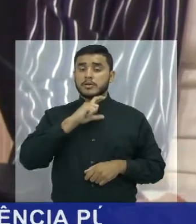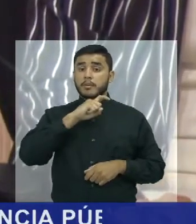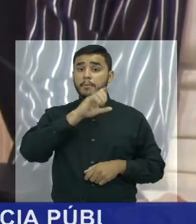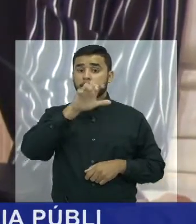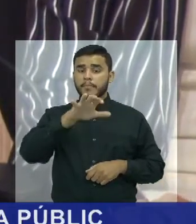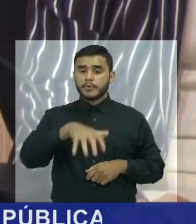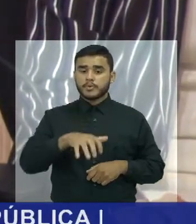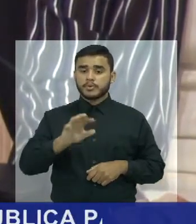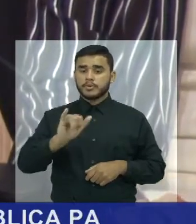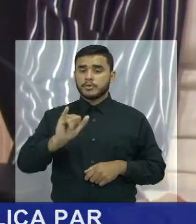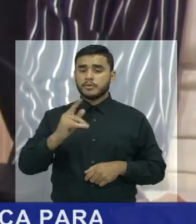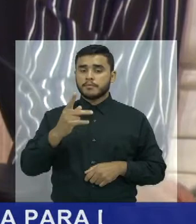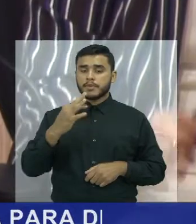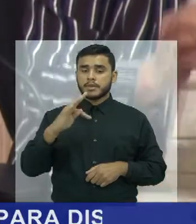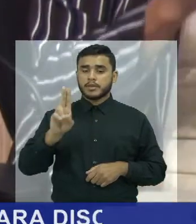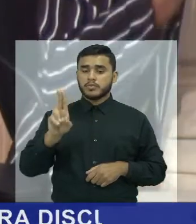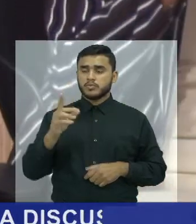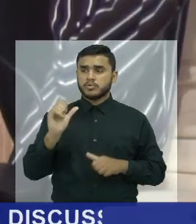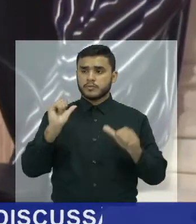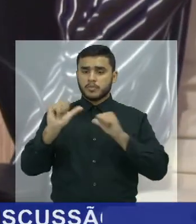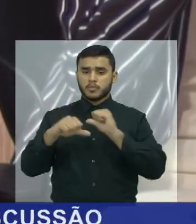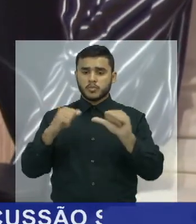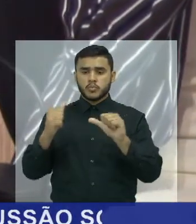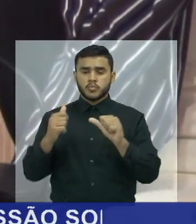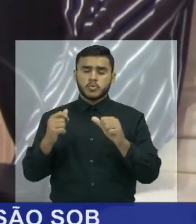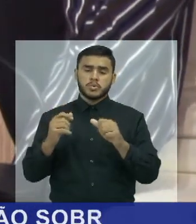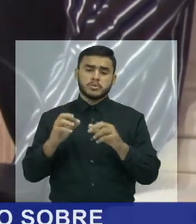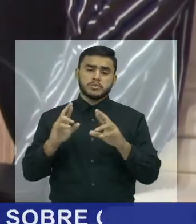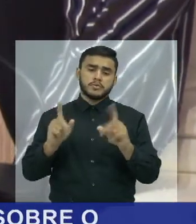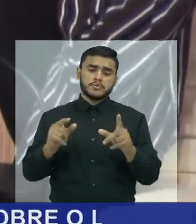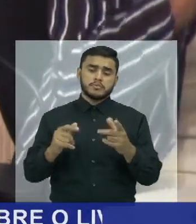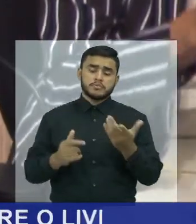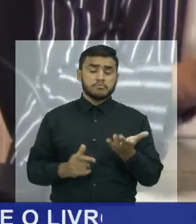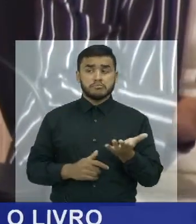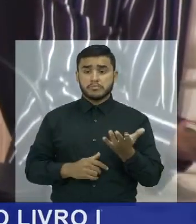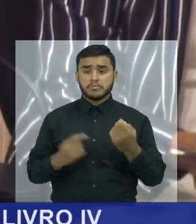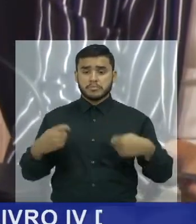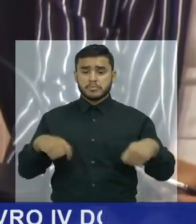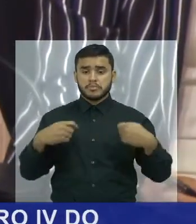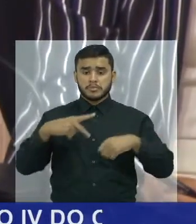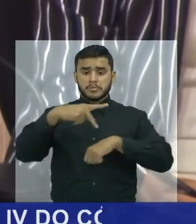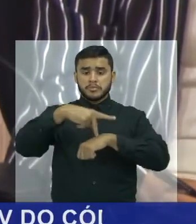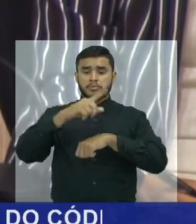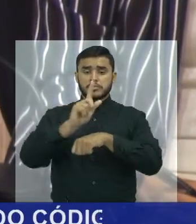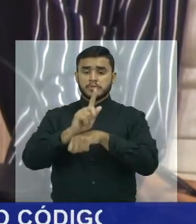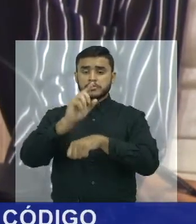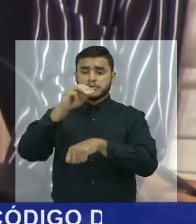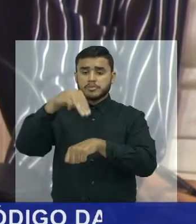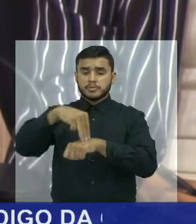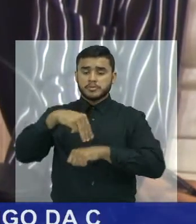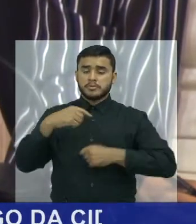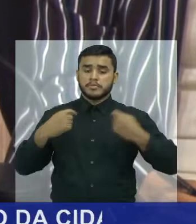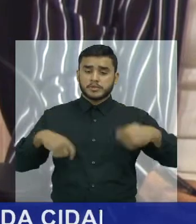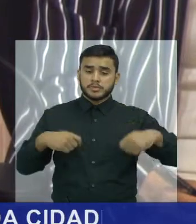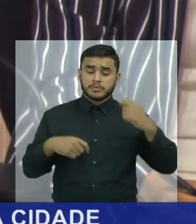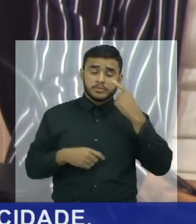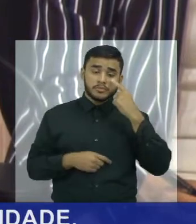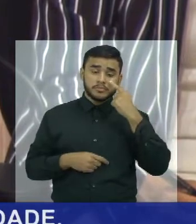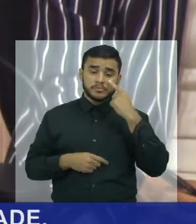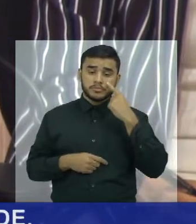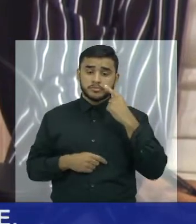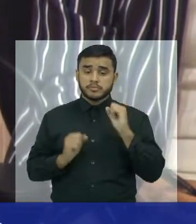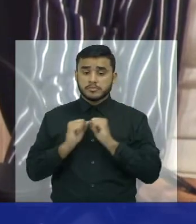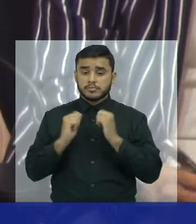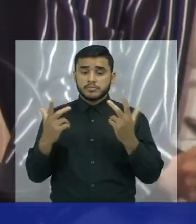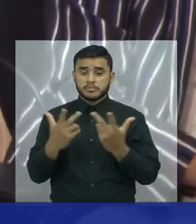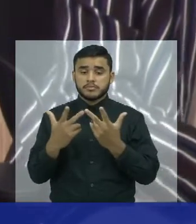diferenciado para certas atividades, mas também isso é um assunto para ser tratado aí junto à Procuradoria-Geral do município, talvez, e à Câmara